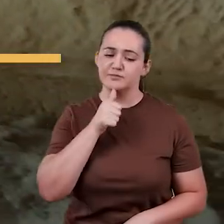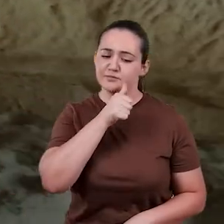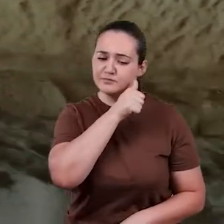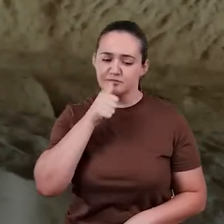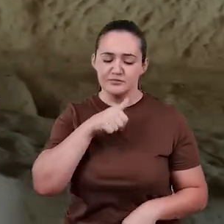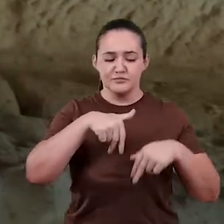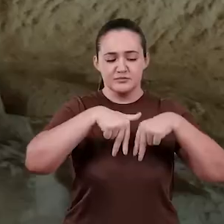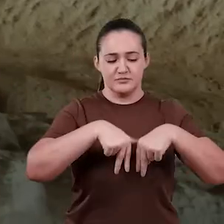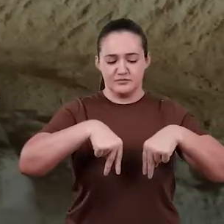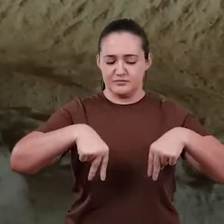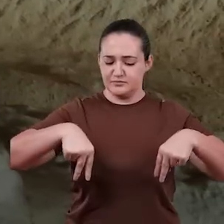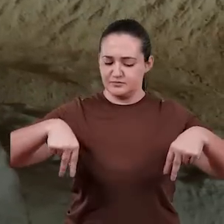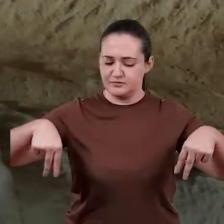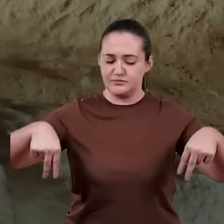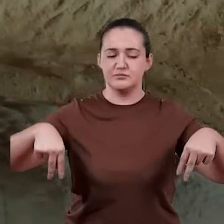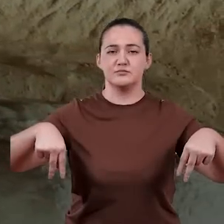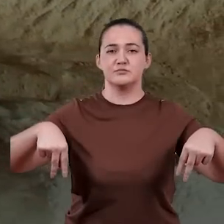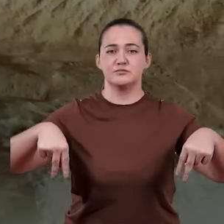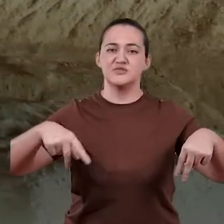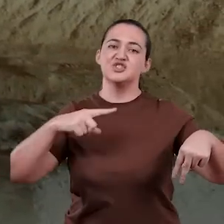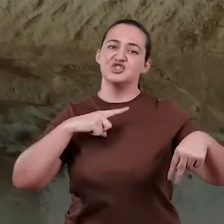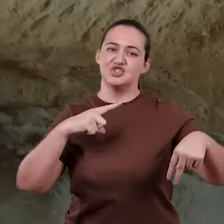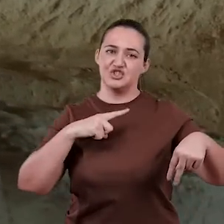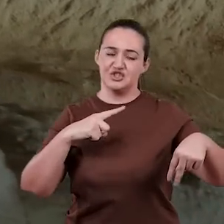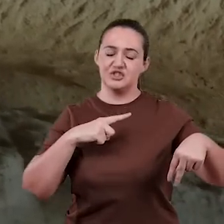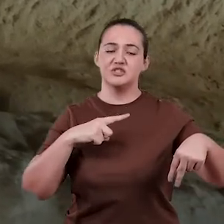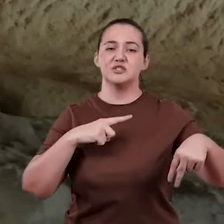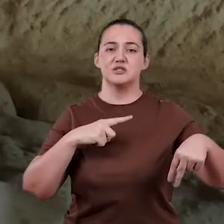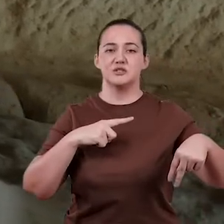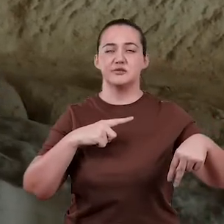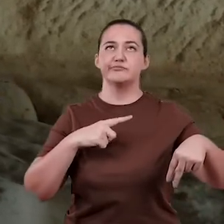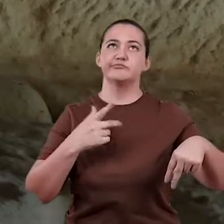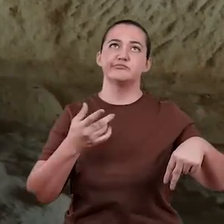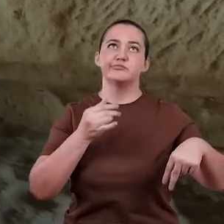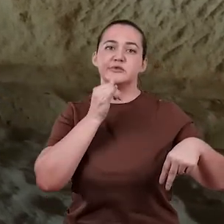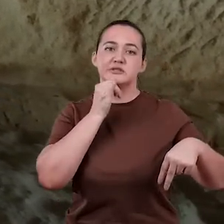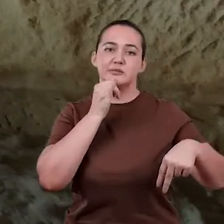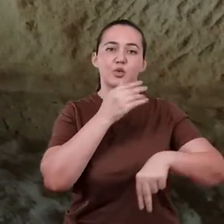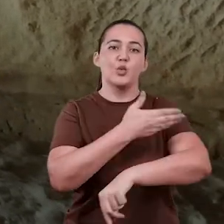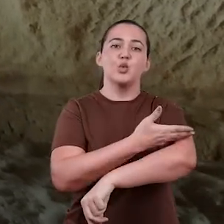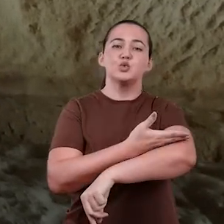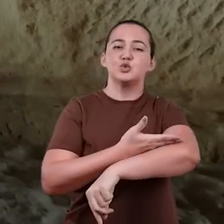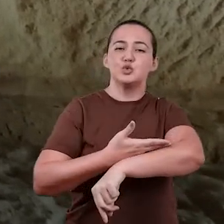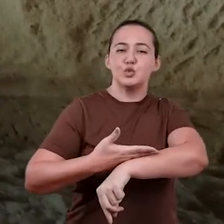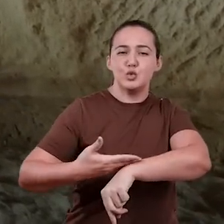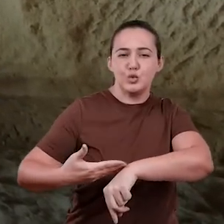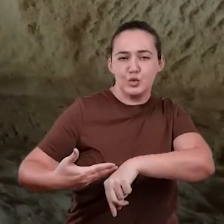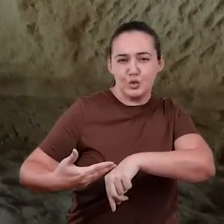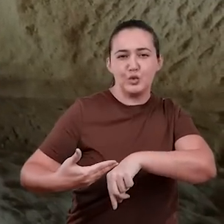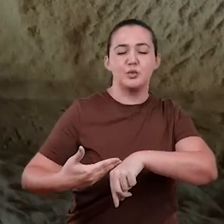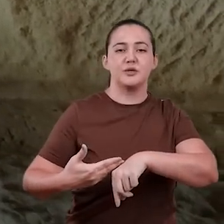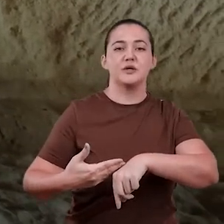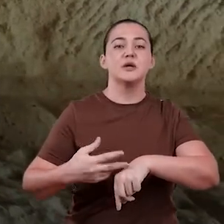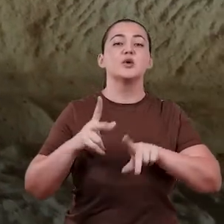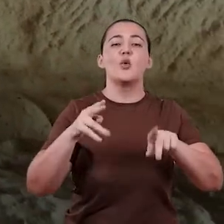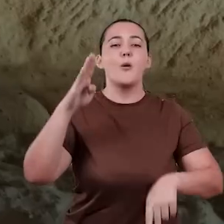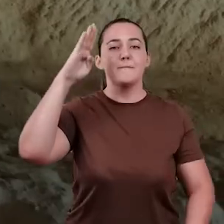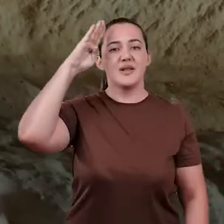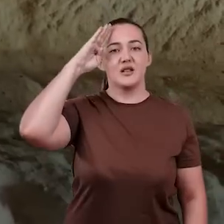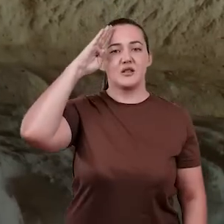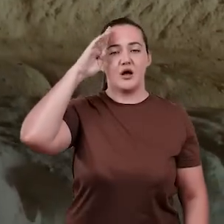geralmente, todos ficavam em pé. Havia como diria assim, um costume, uma liturgia quase